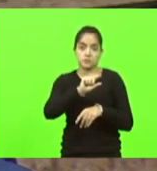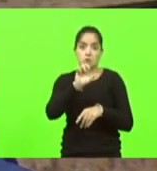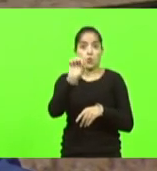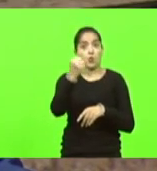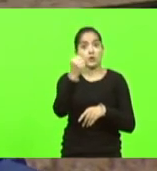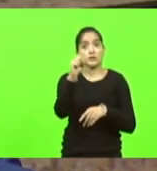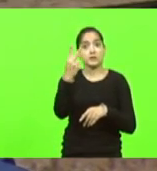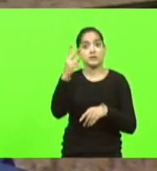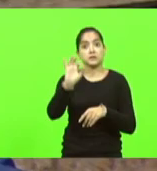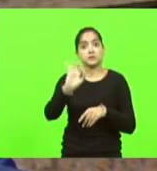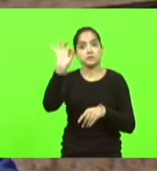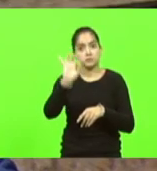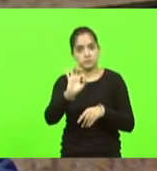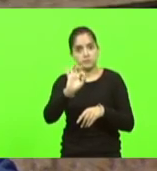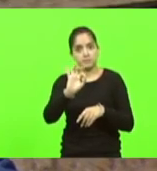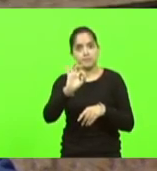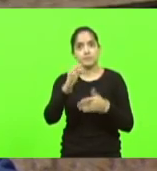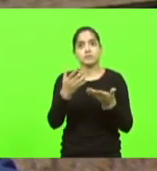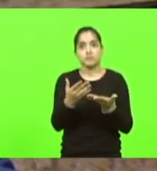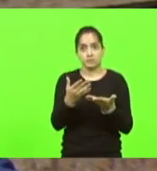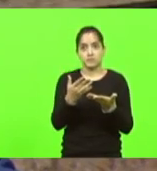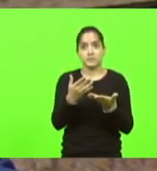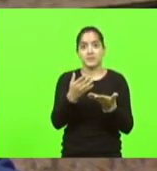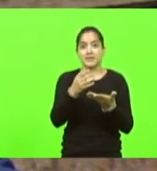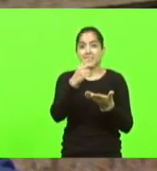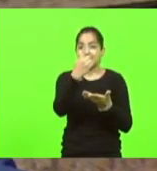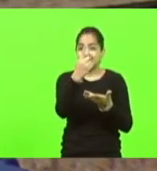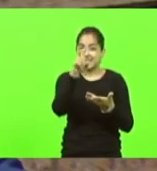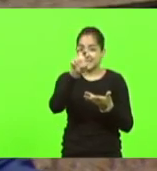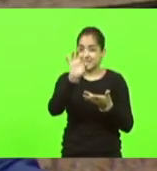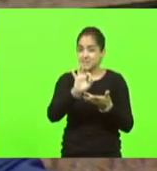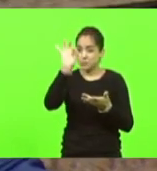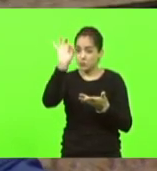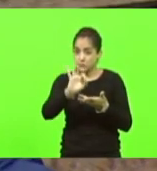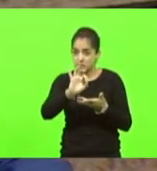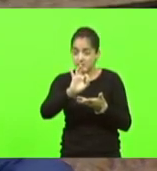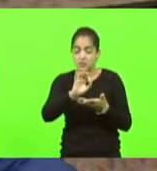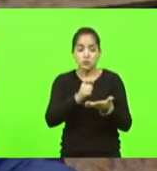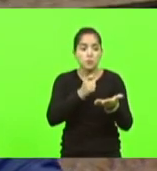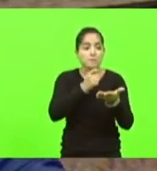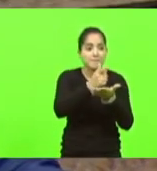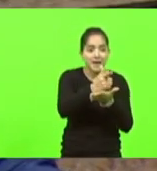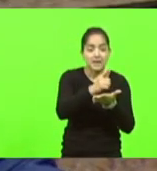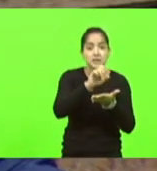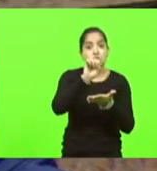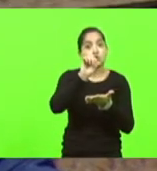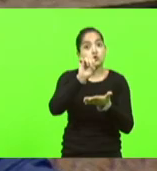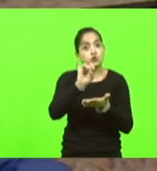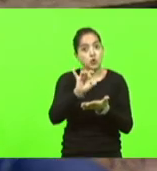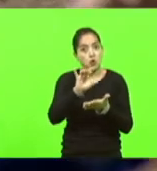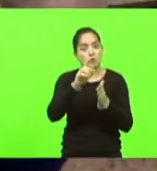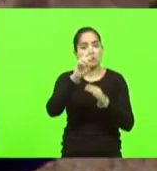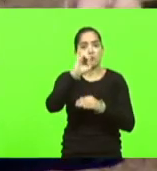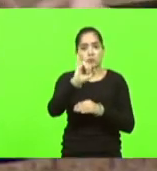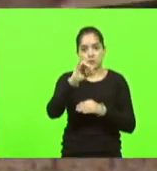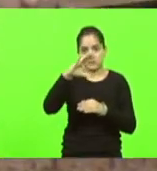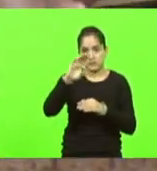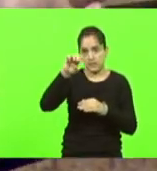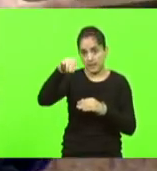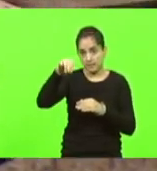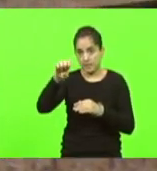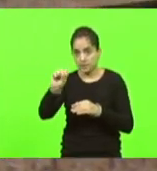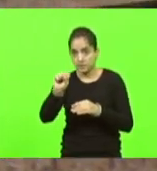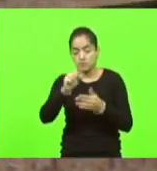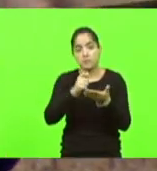oitenta e dois por cento essa parcela contribuir com quase quinze por cento da sua renda só com ICMS Oi e Para quê